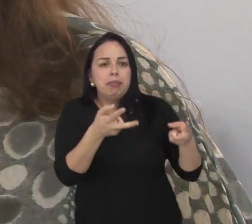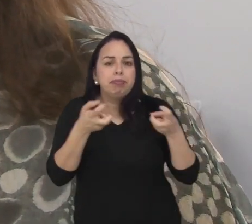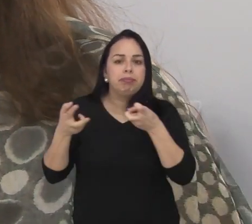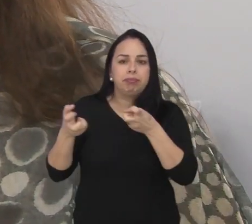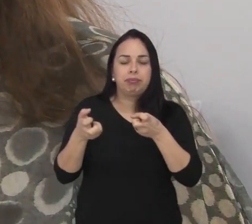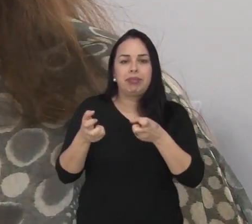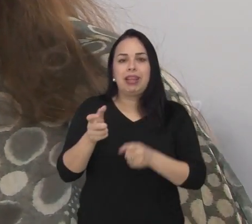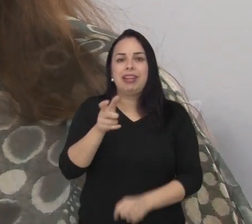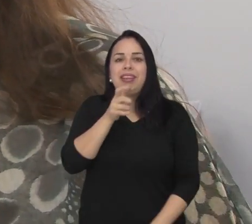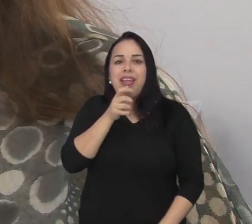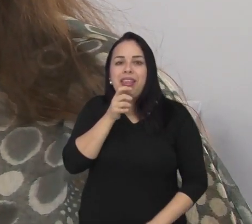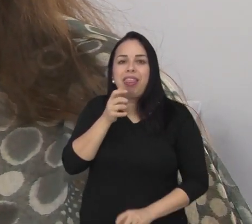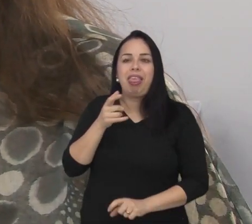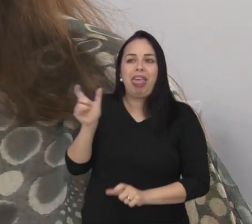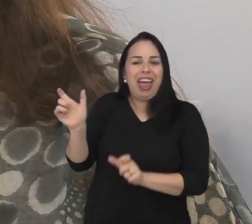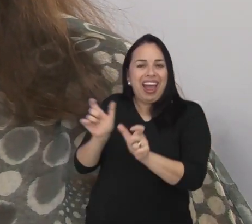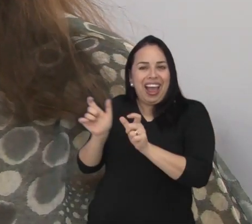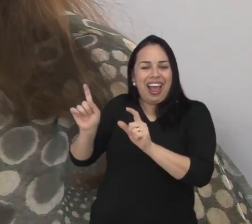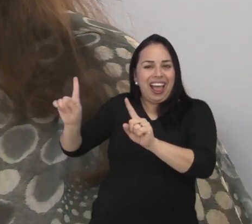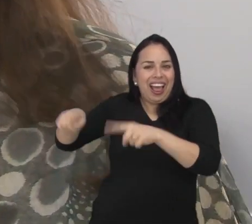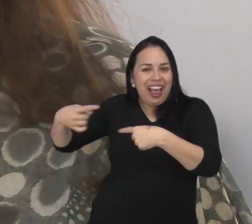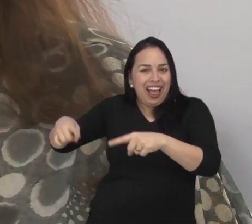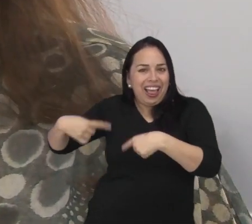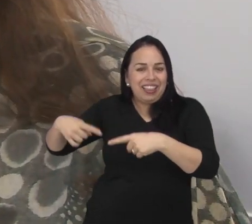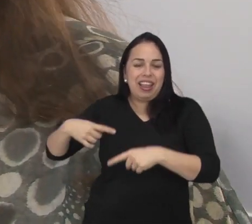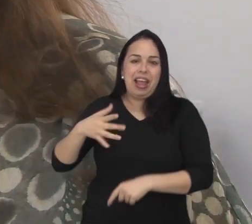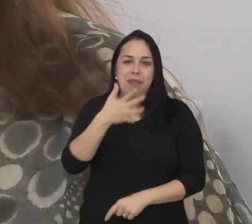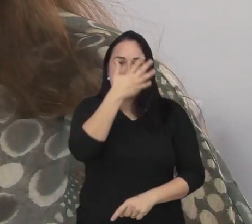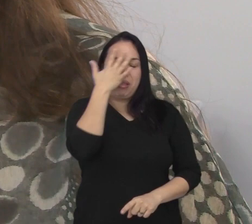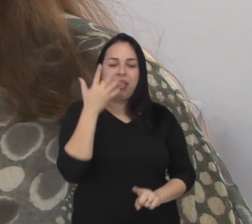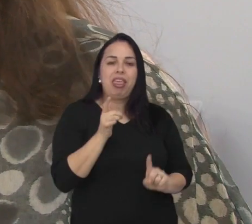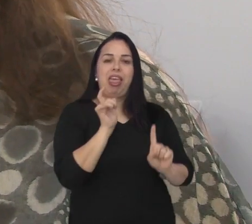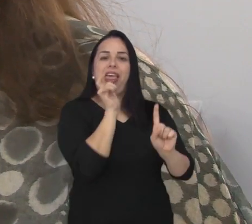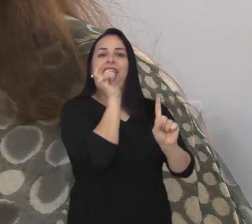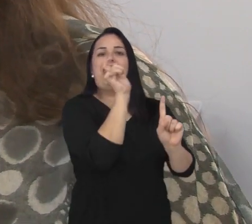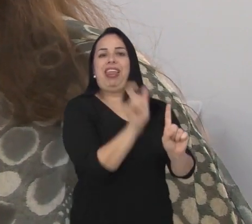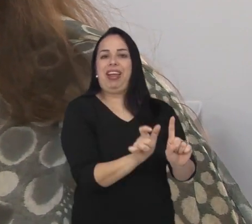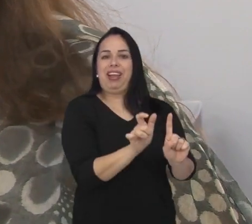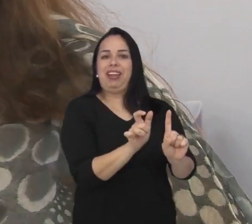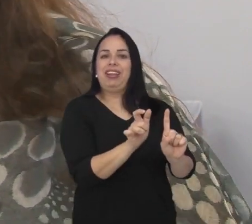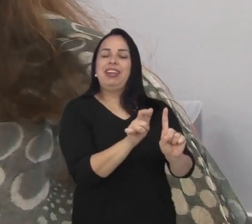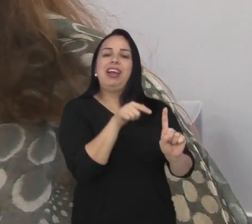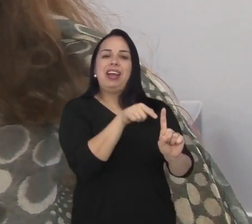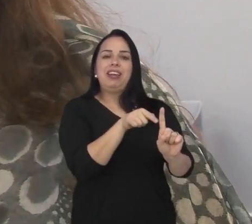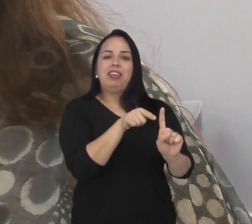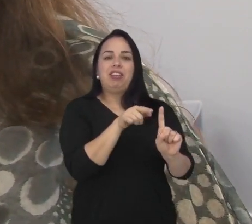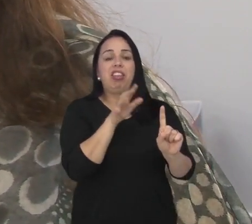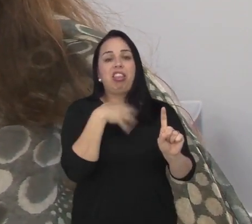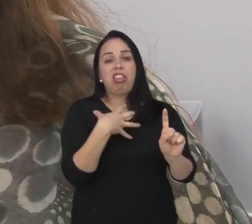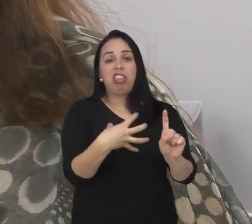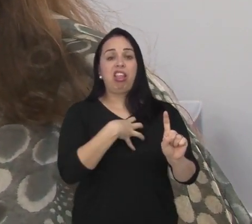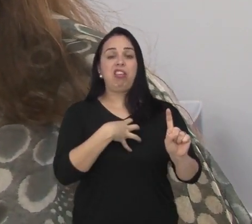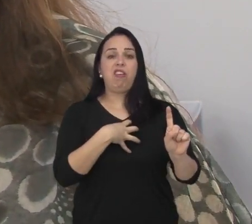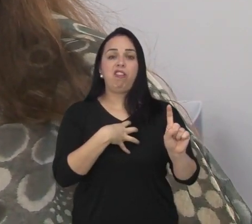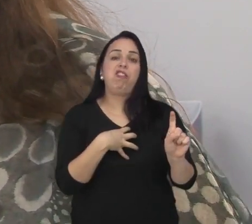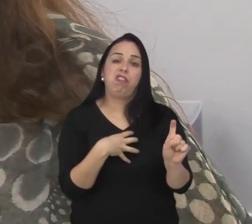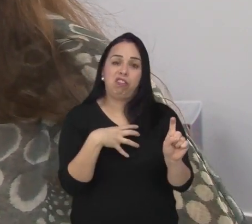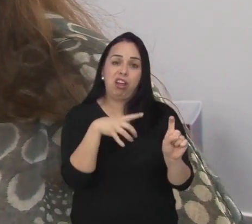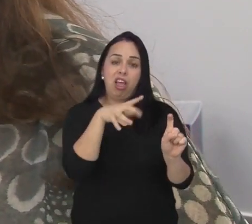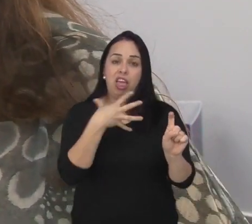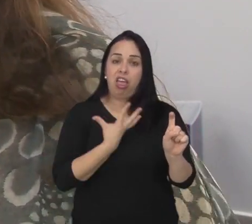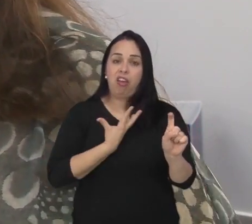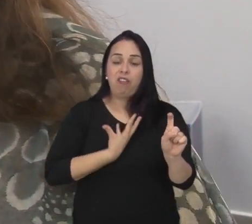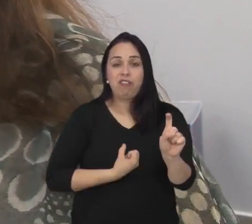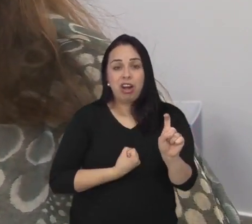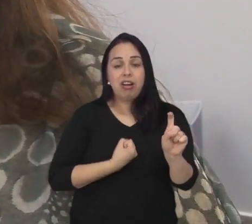nós podemos pegar, por exemplo, apelidos. Muitas vezes as pessoas apelidam outras pessoas e as pessoas